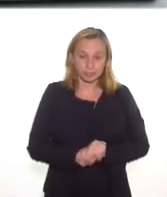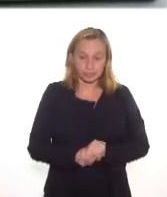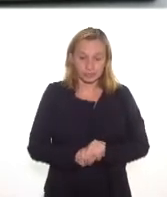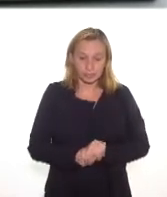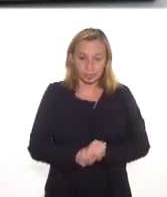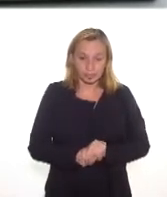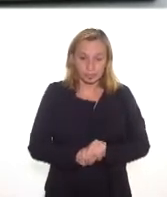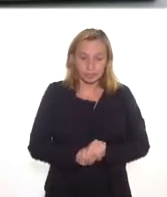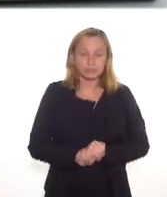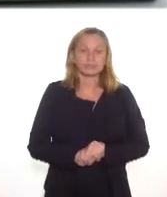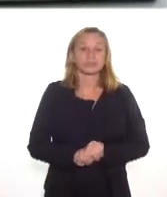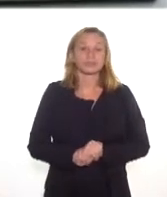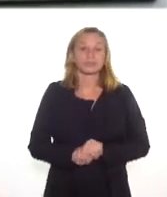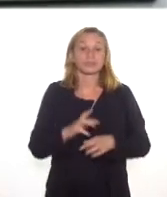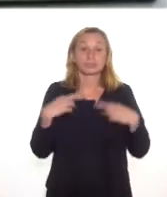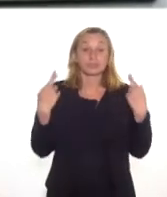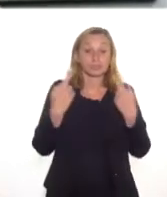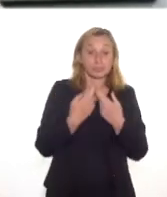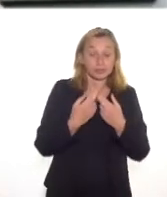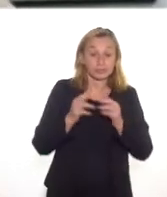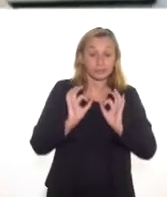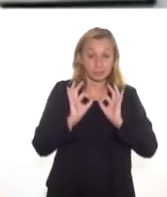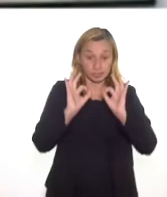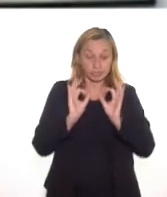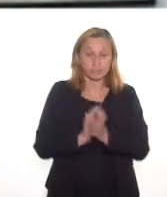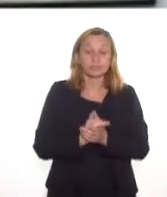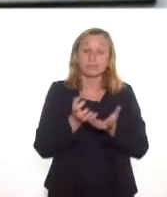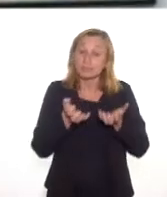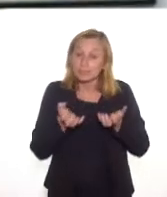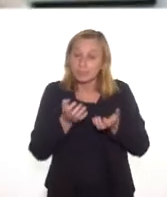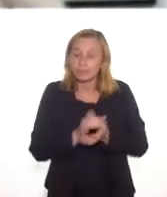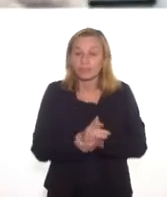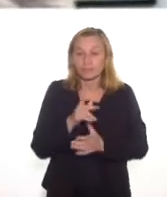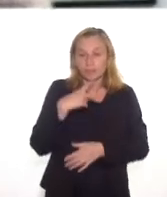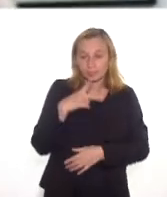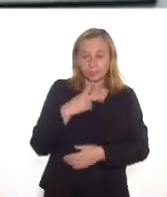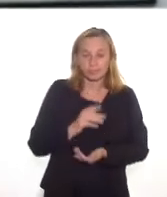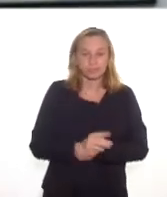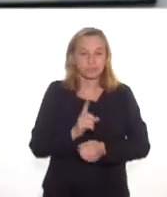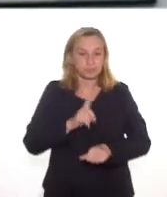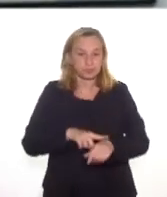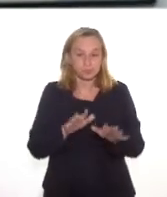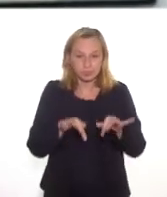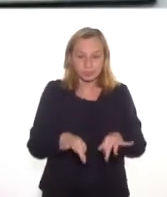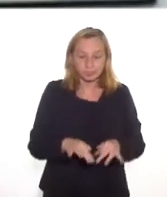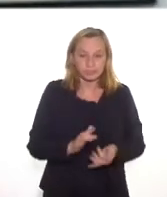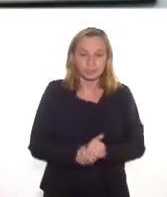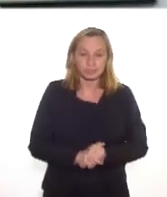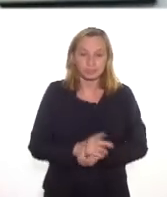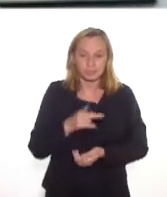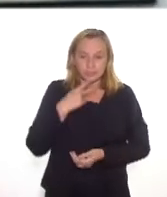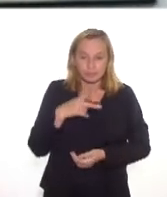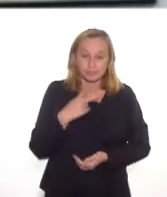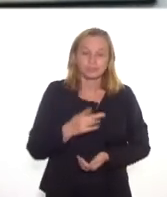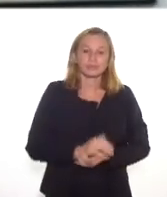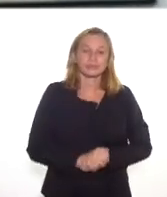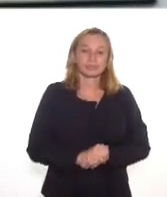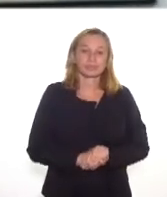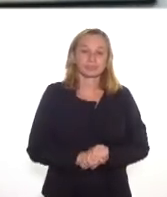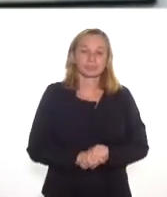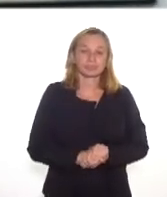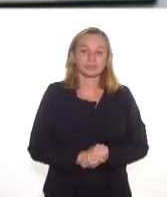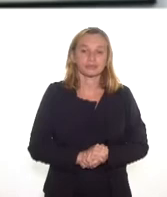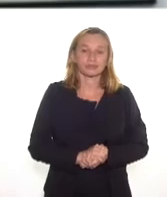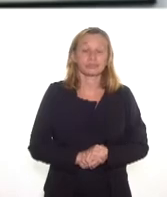a sessão ordinária, mas quero, por ocasião desse expediente final, não deixar me manifestar a respeito.